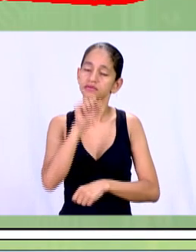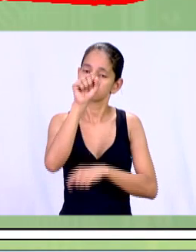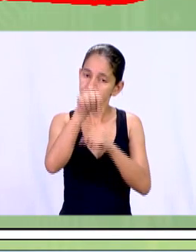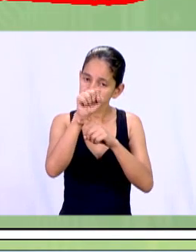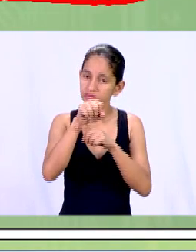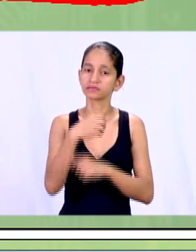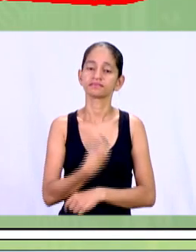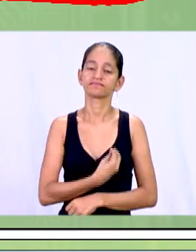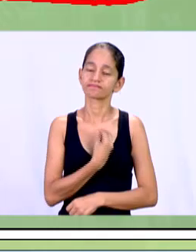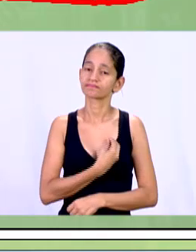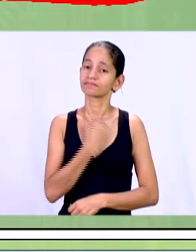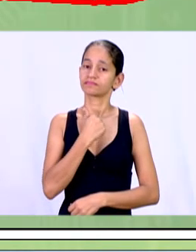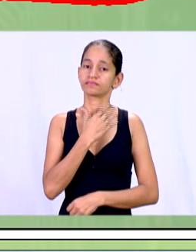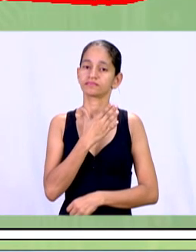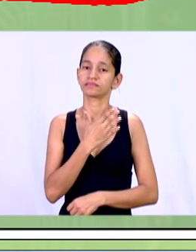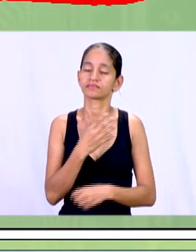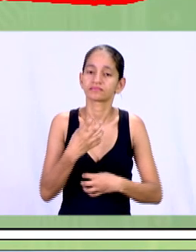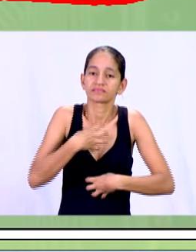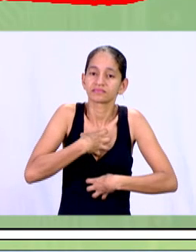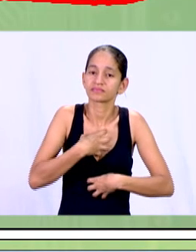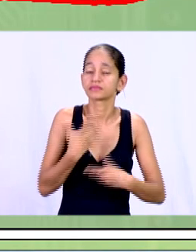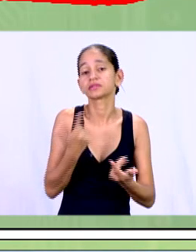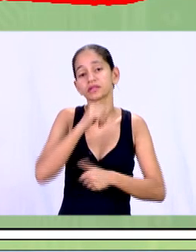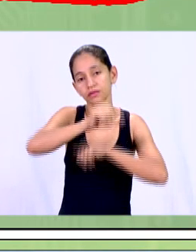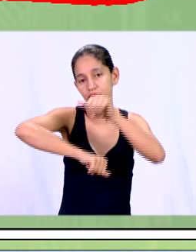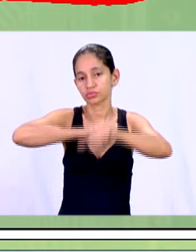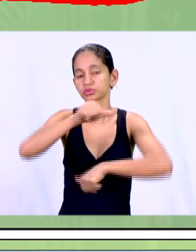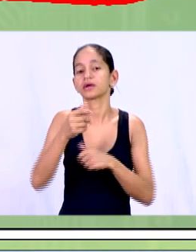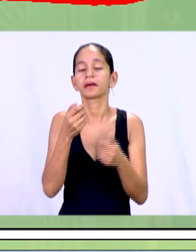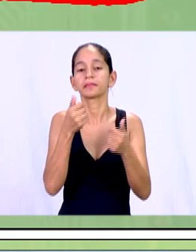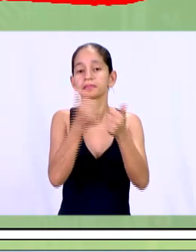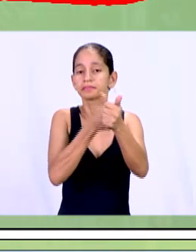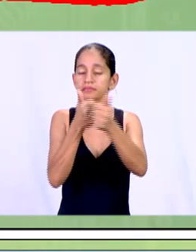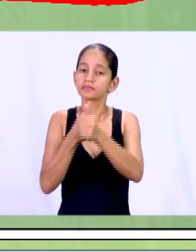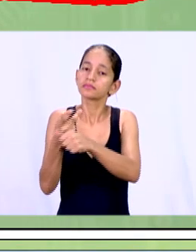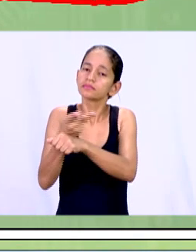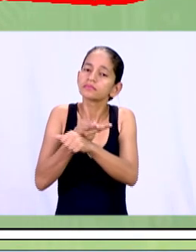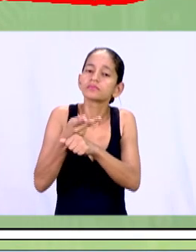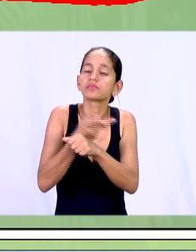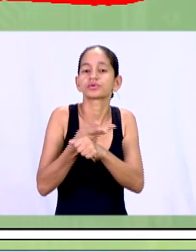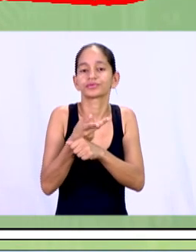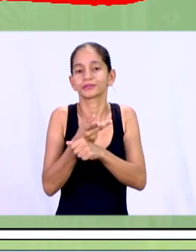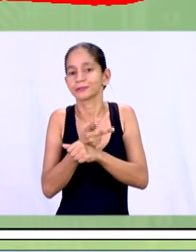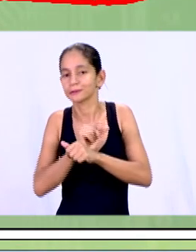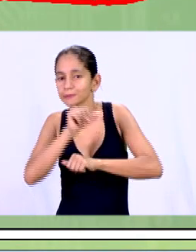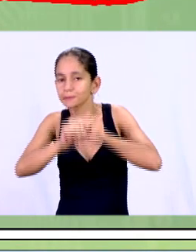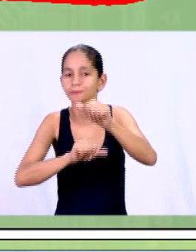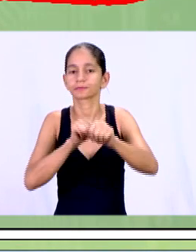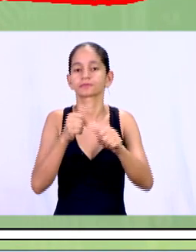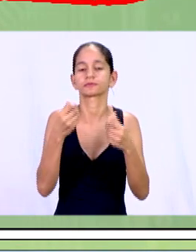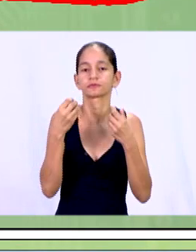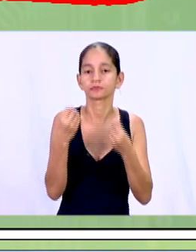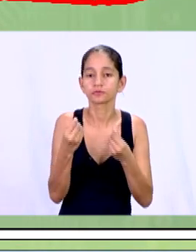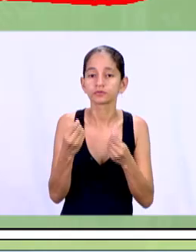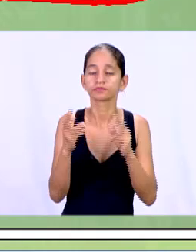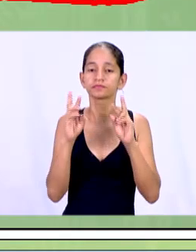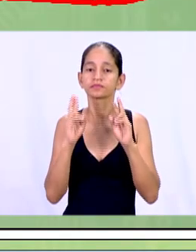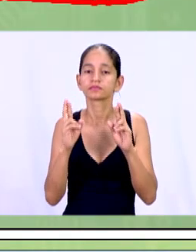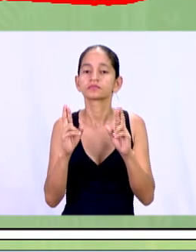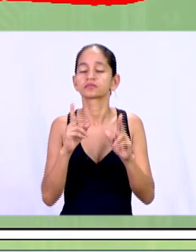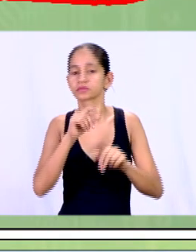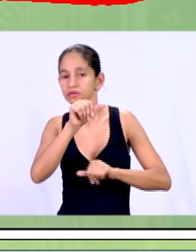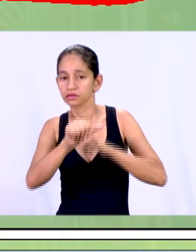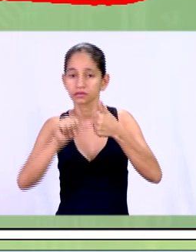possibilidades, né, para modificar esse quadro. E como é que nós podemos buscar a partir dessa perspectiva da